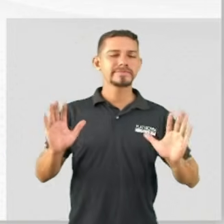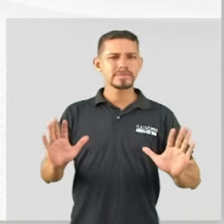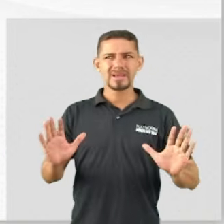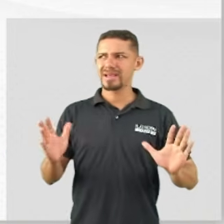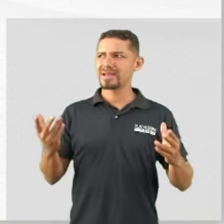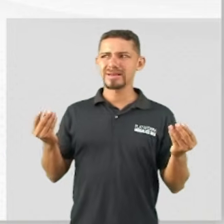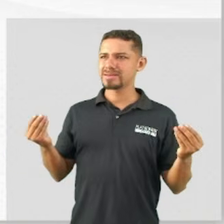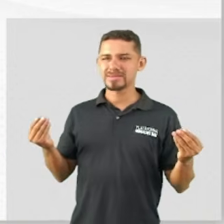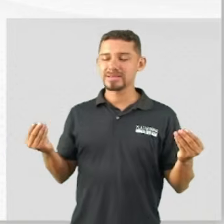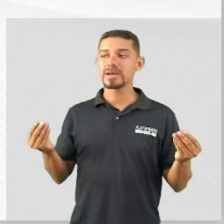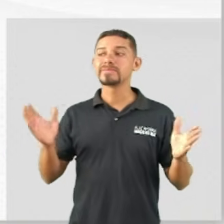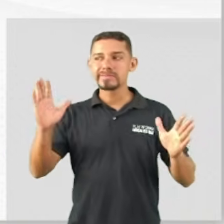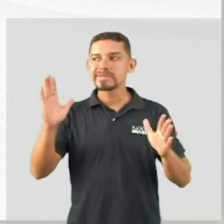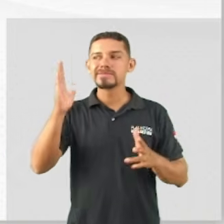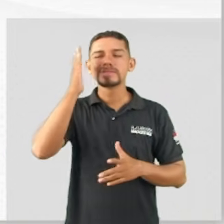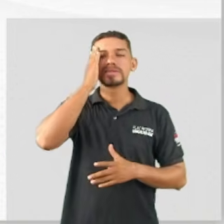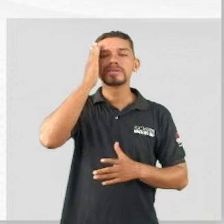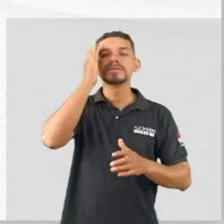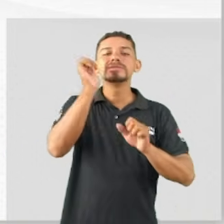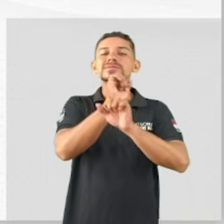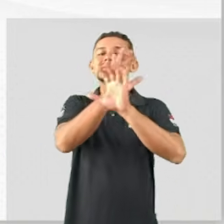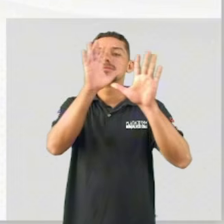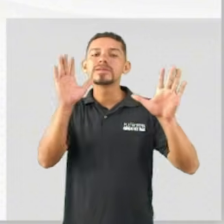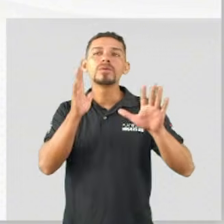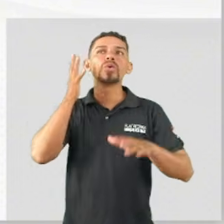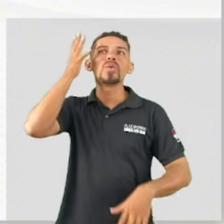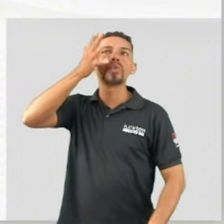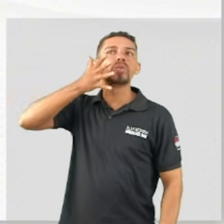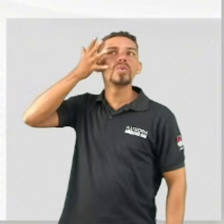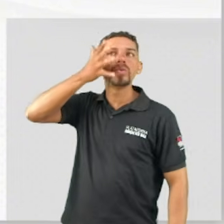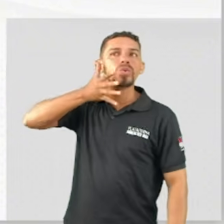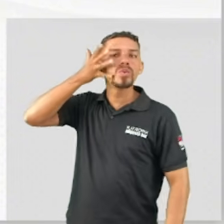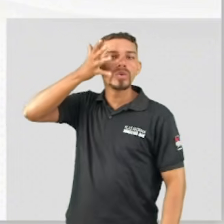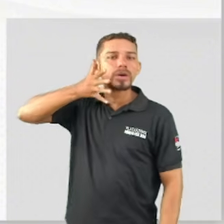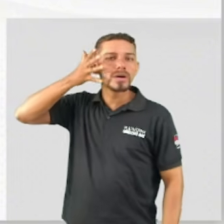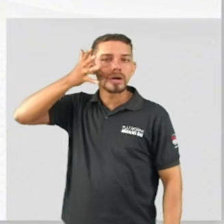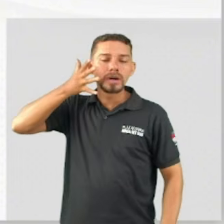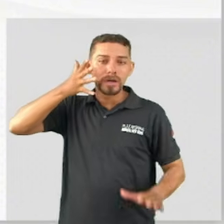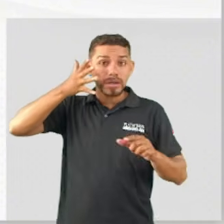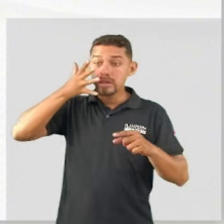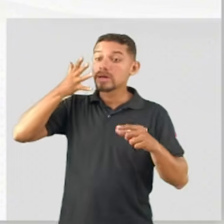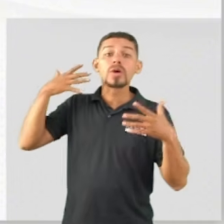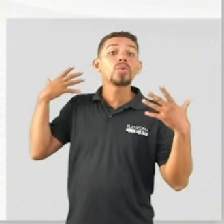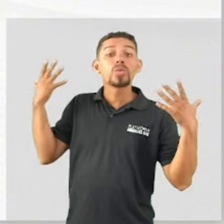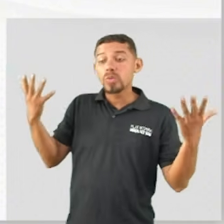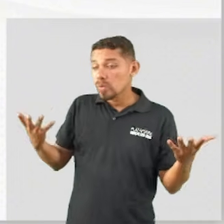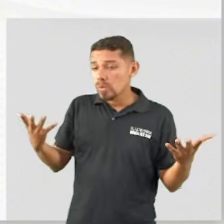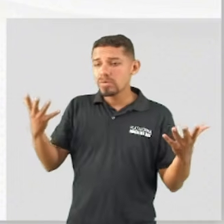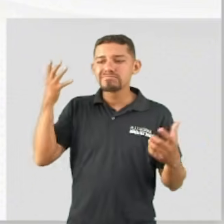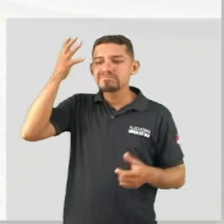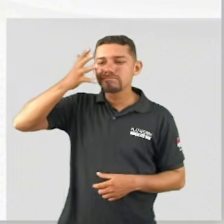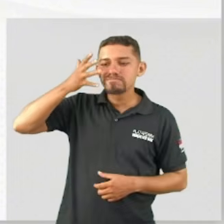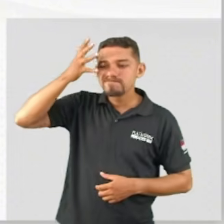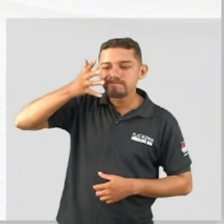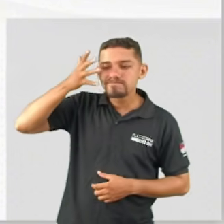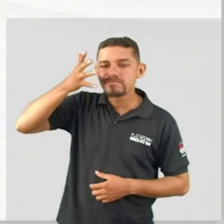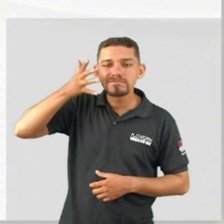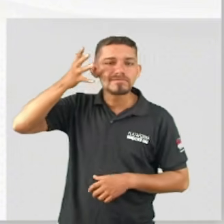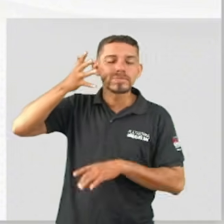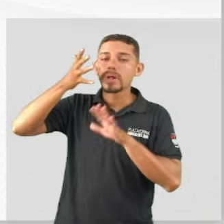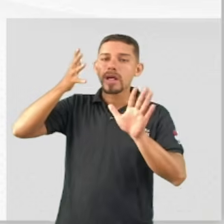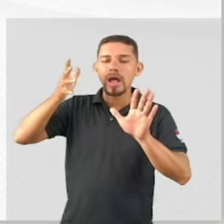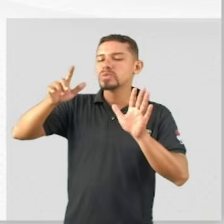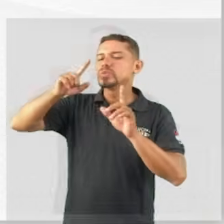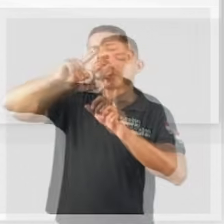um gênero oral, ele é um gênero da oralidade, né? Qual gênero oral é esse? Se a gente for verificar, a gente tem